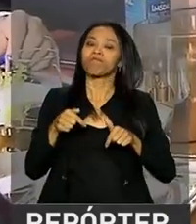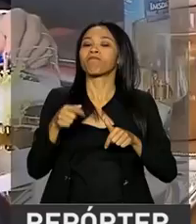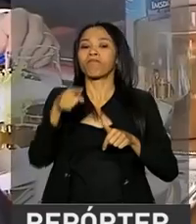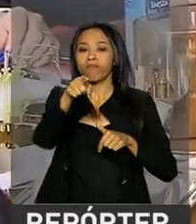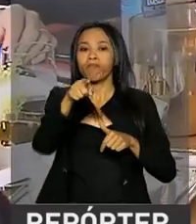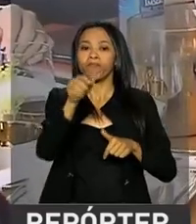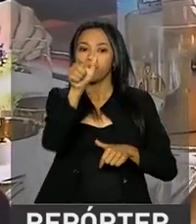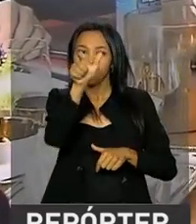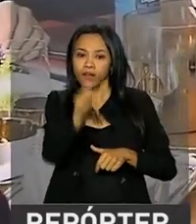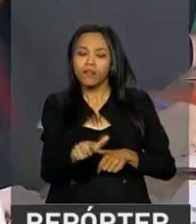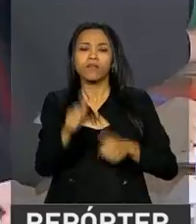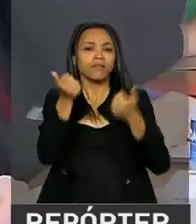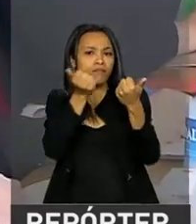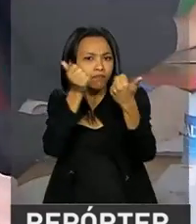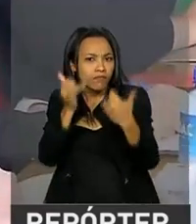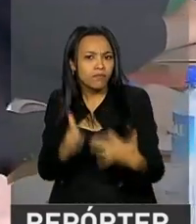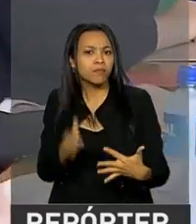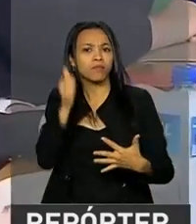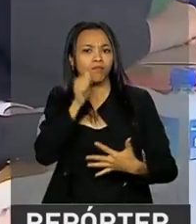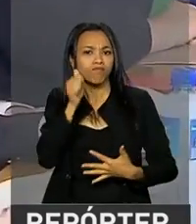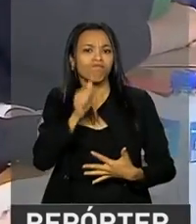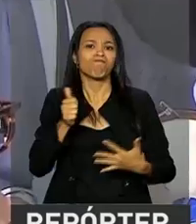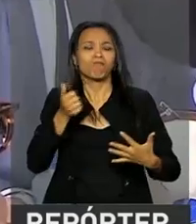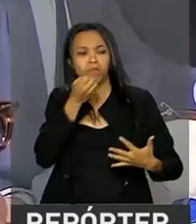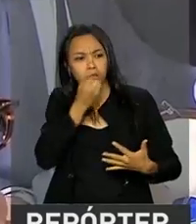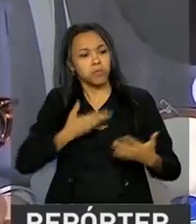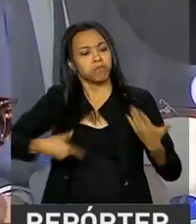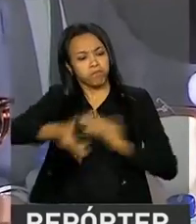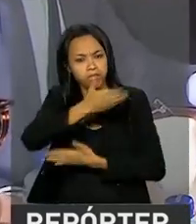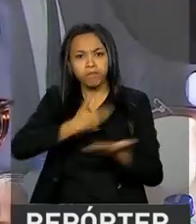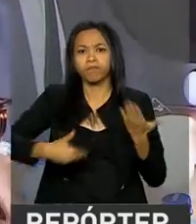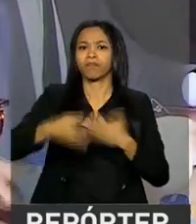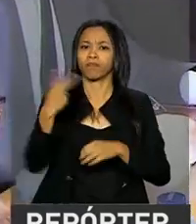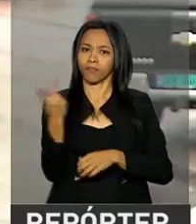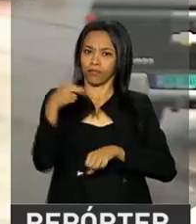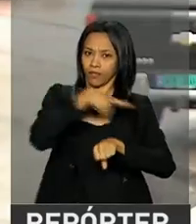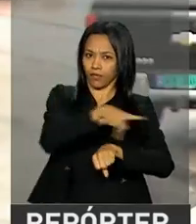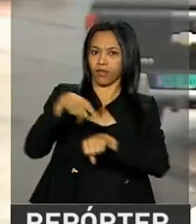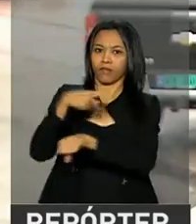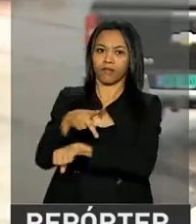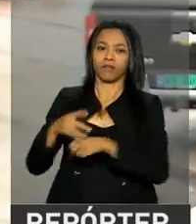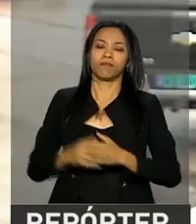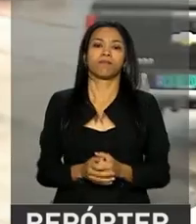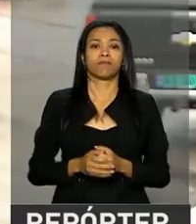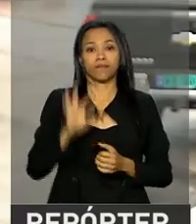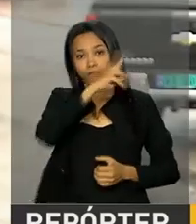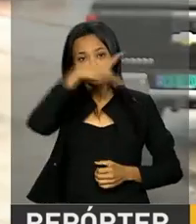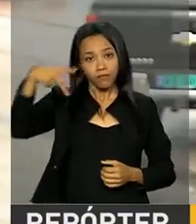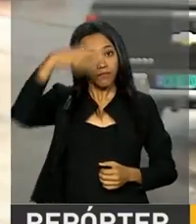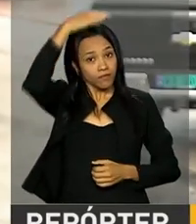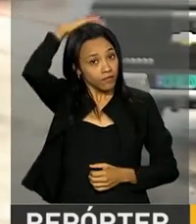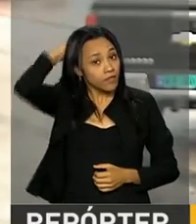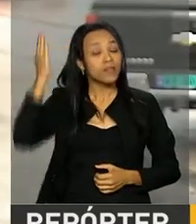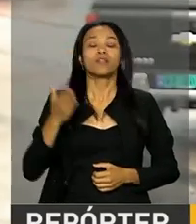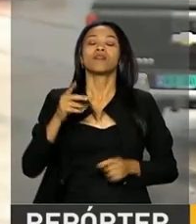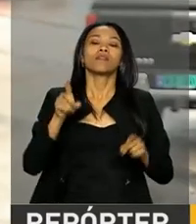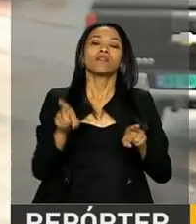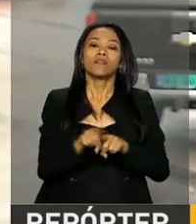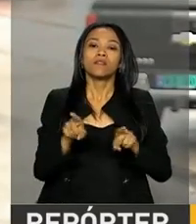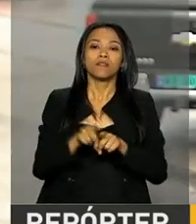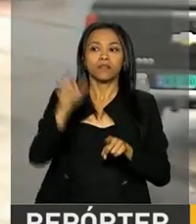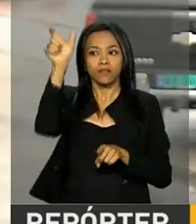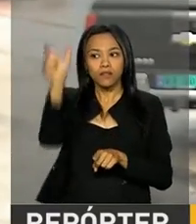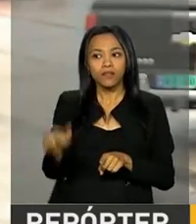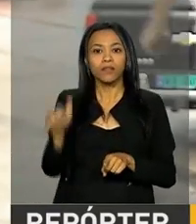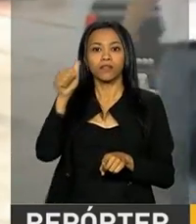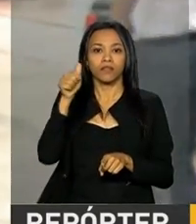soberg destacou as boas relações entre os dois países o presidente Michel Temer e a primeira ministra herna